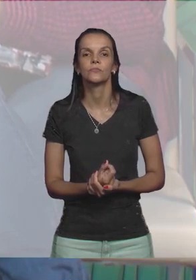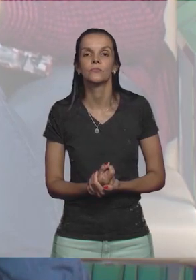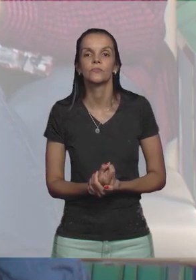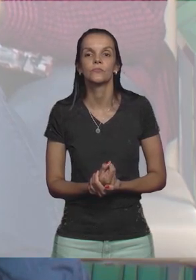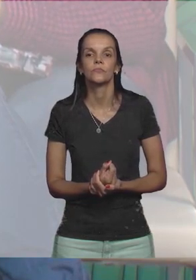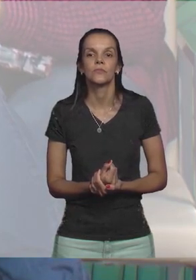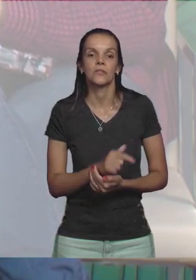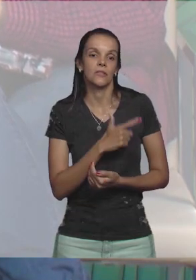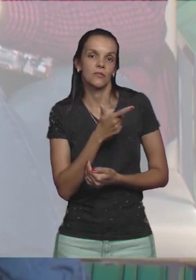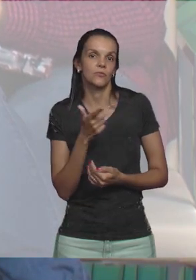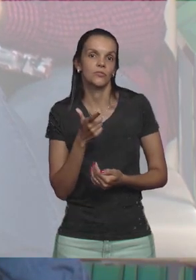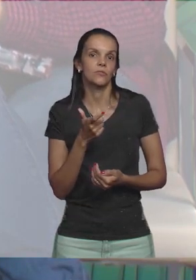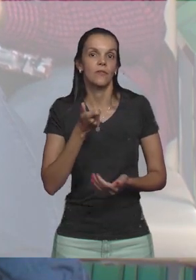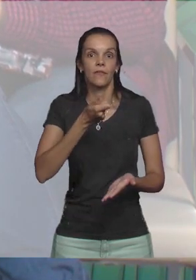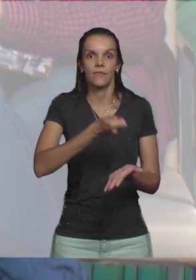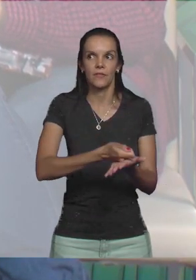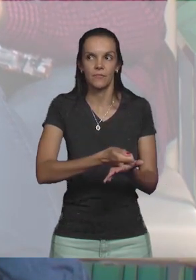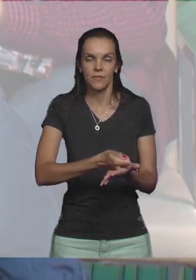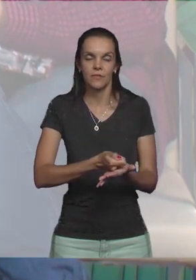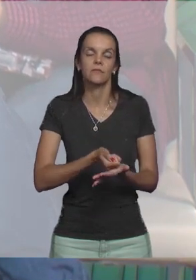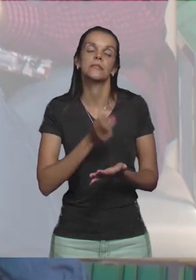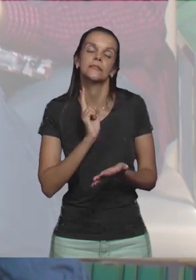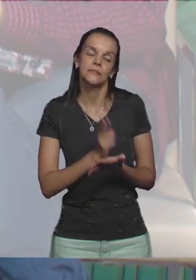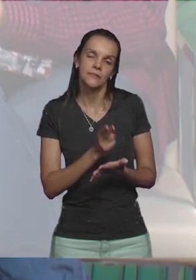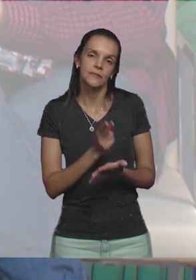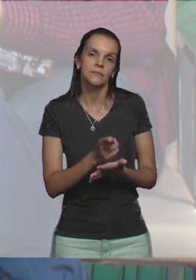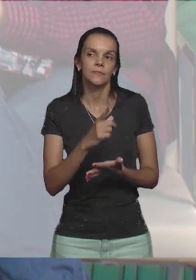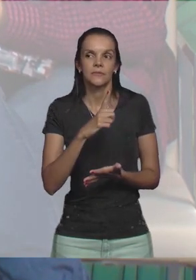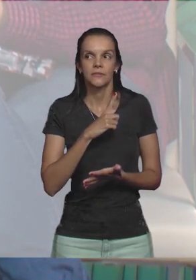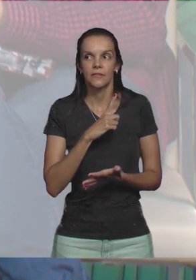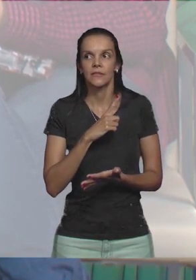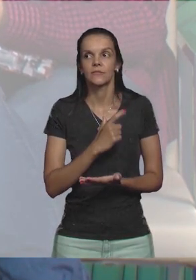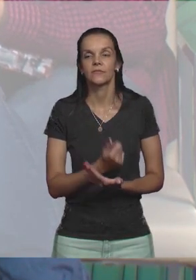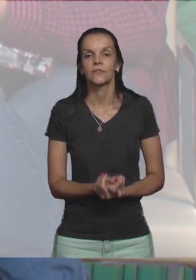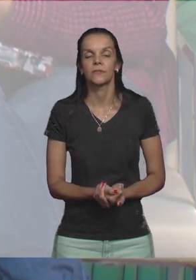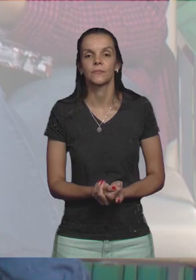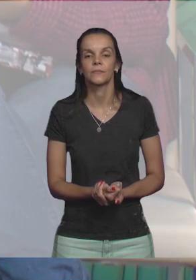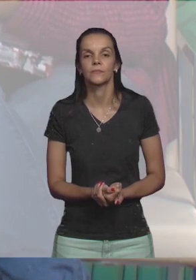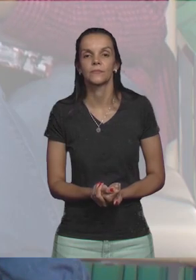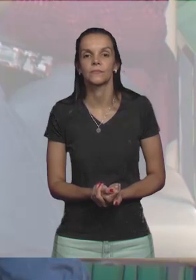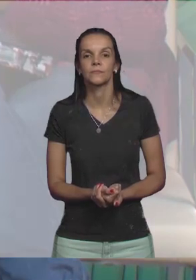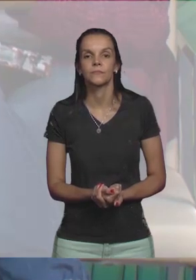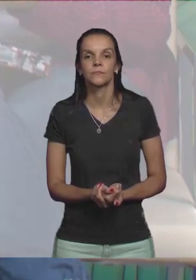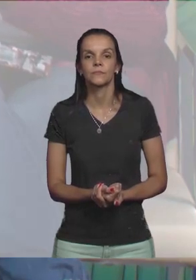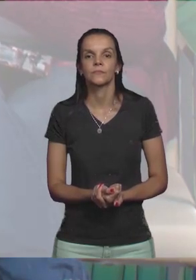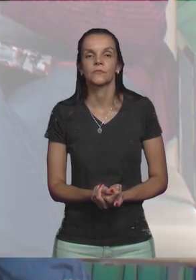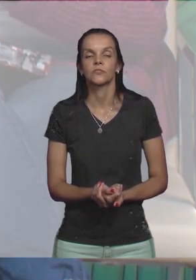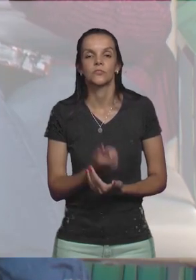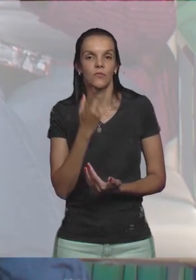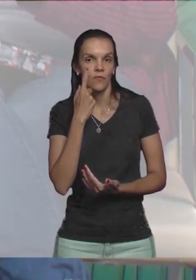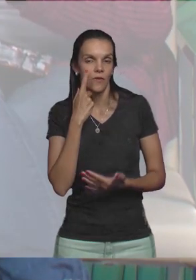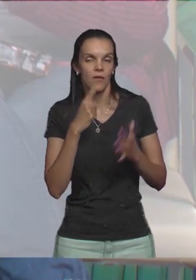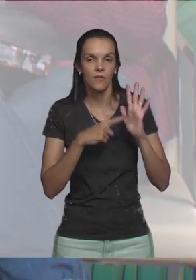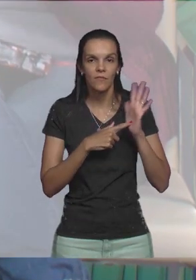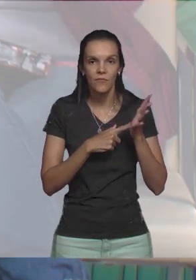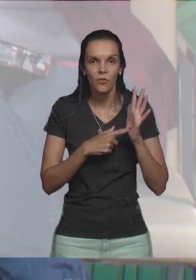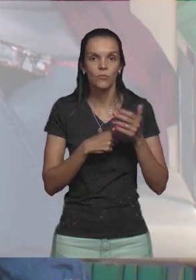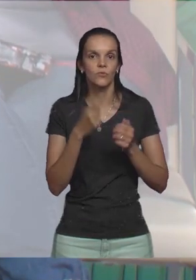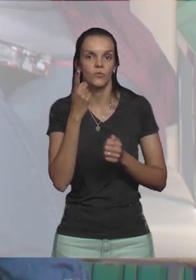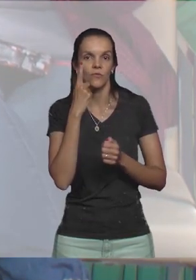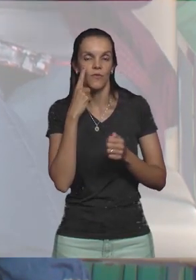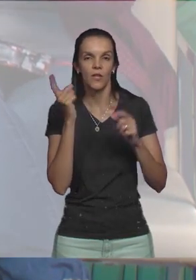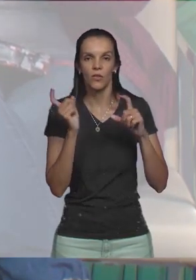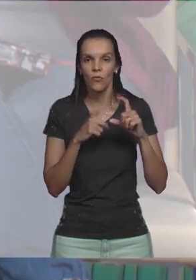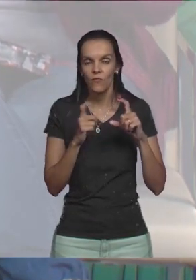não tivessem afirmação, elas já tinham, sempre tiveram, né? E a gente vê, e aí a gente vê em filmes, a gente vê em